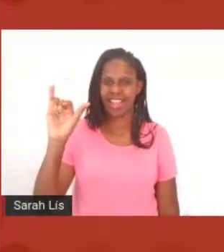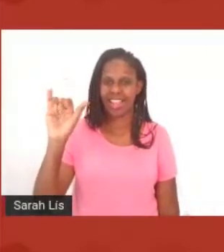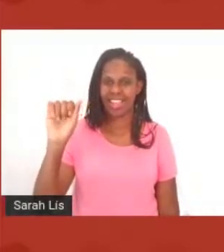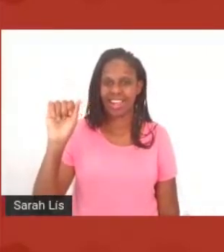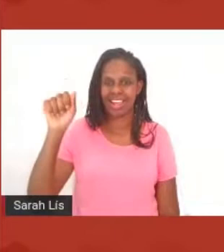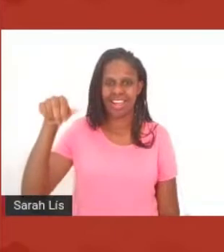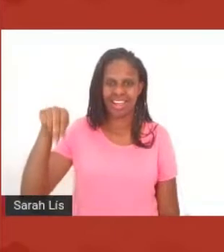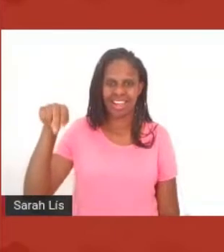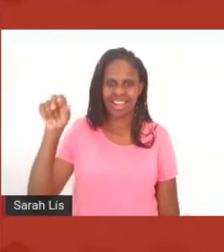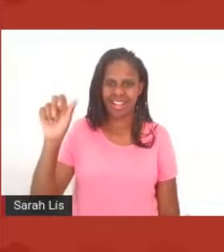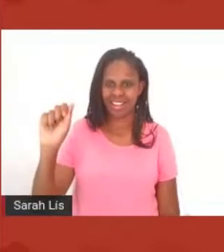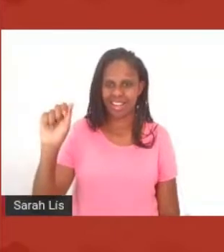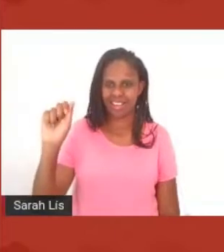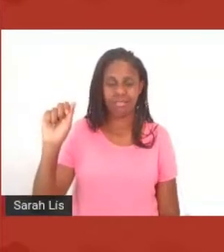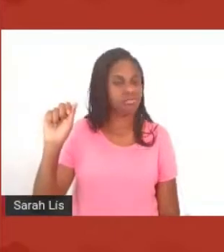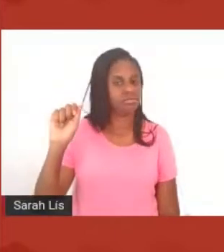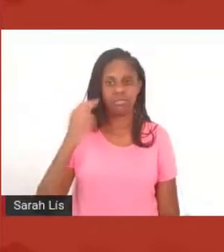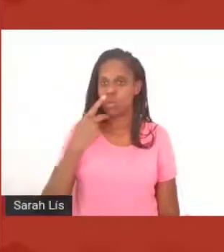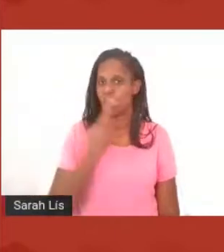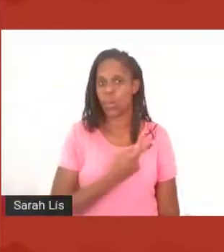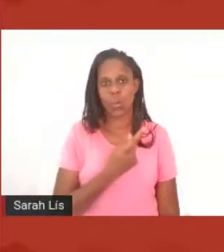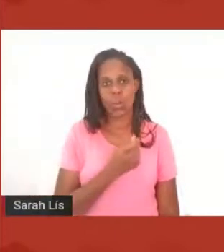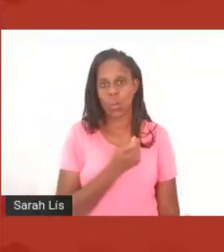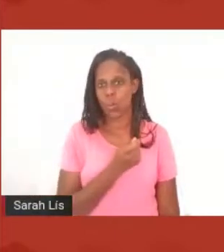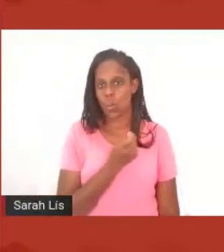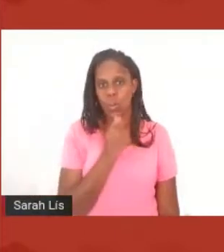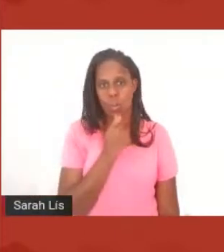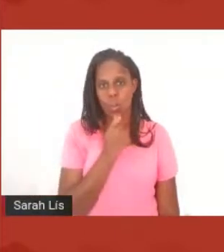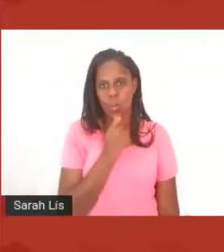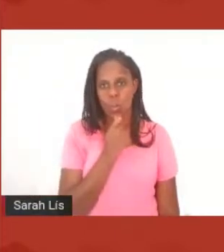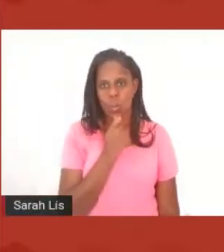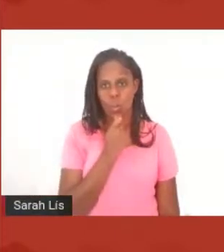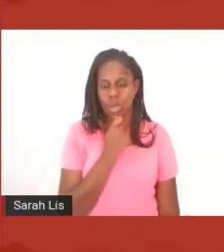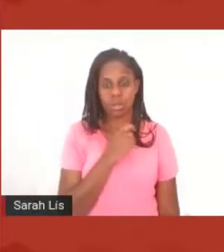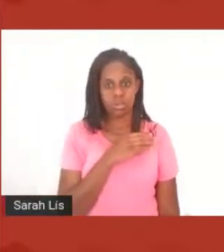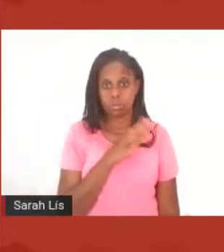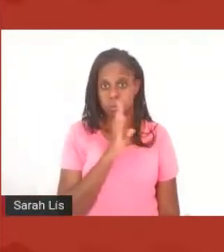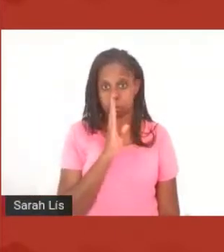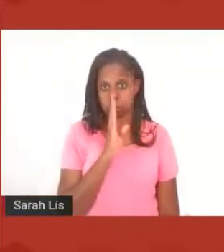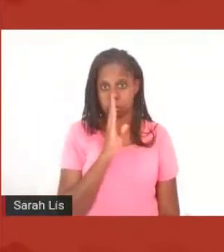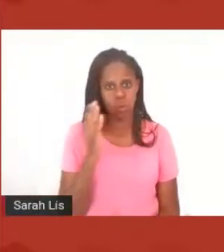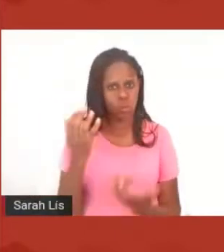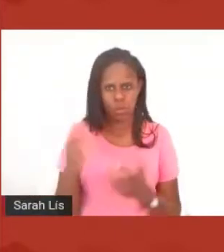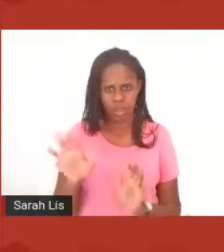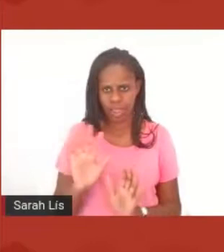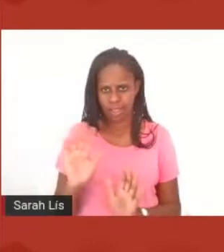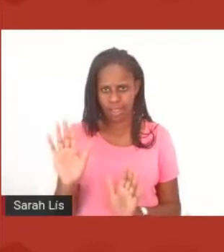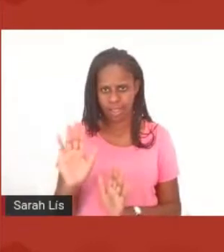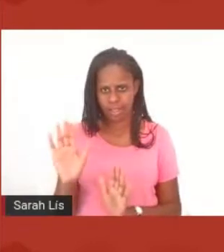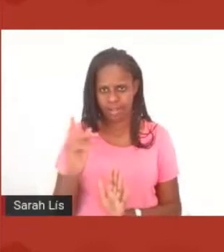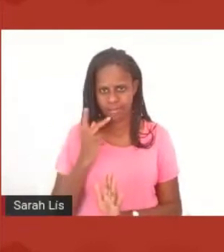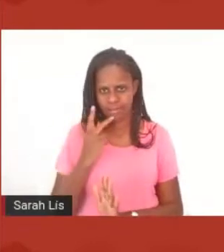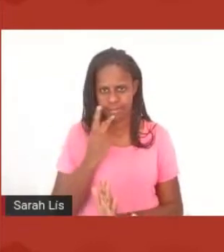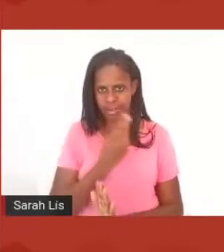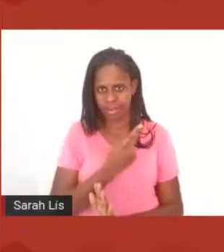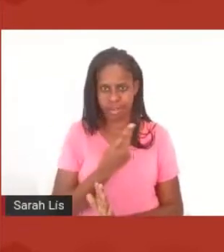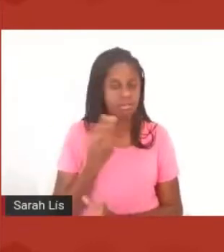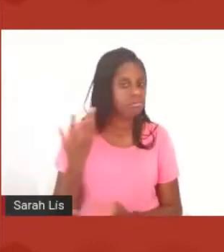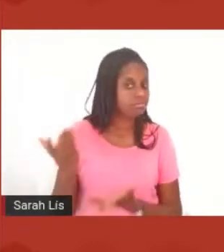Nataliana ainda não se manifestou. Você não gostaria de se manifestar, Nataliana? Deixa eu ver.